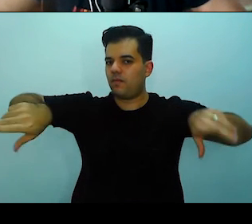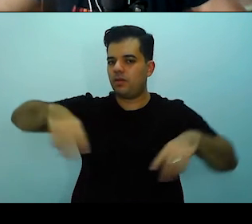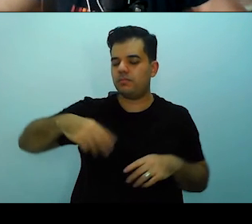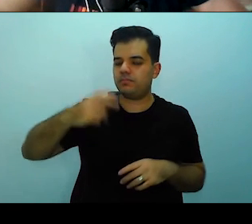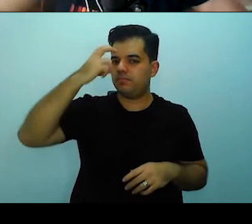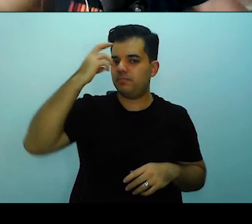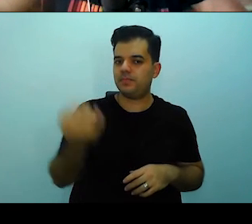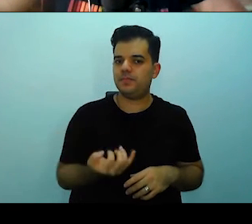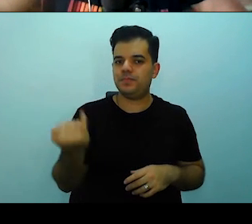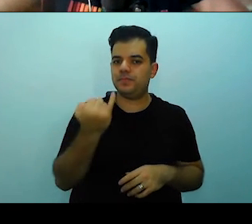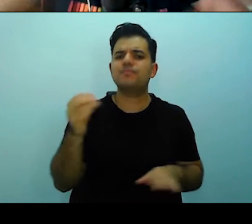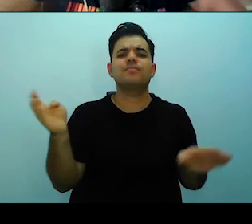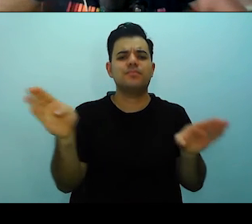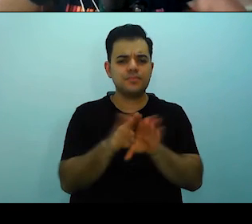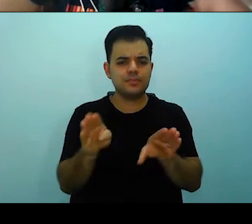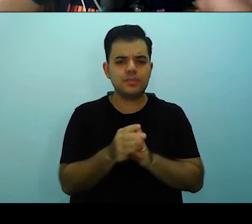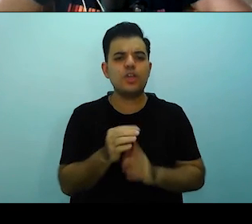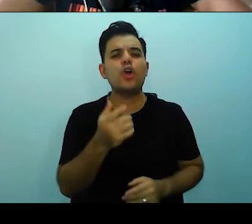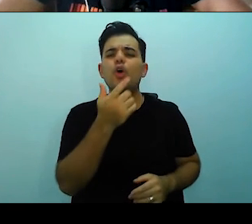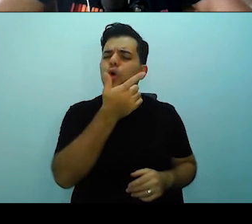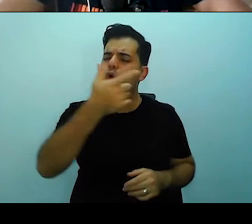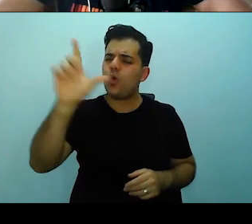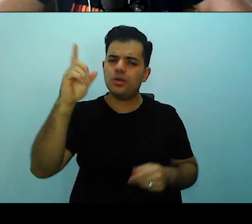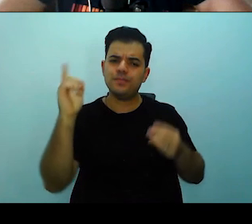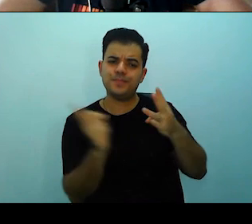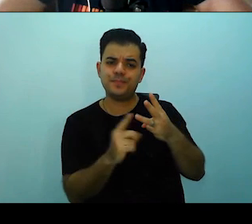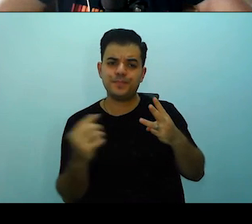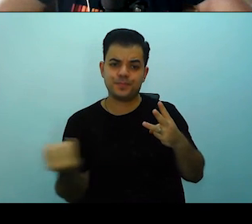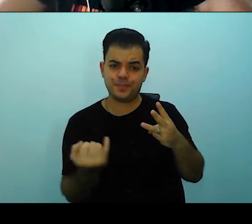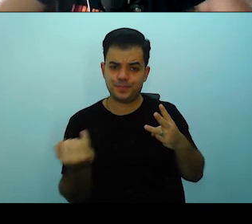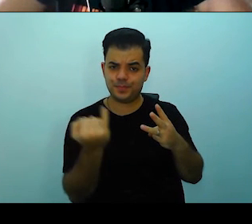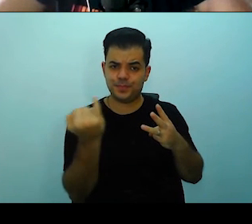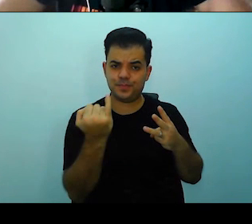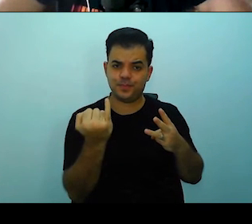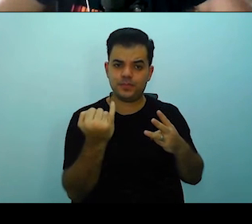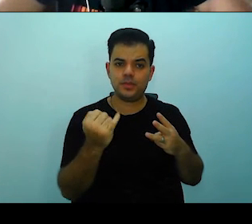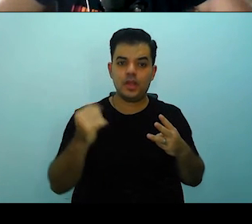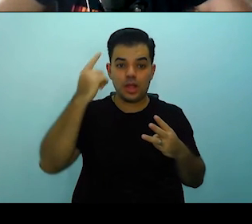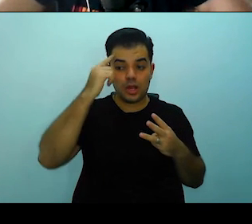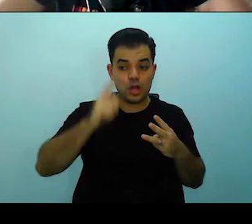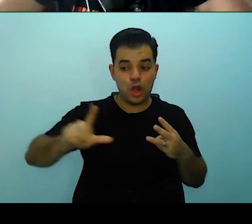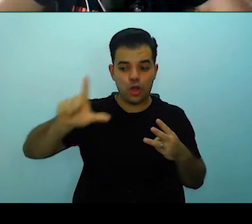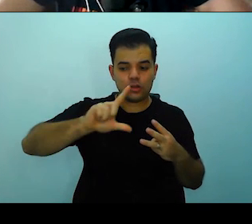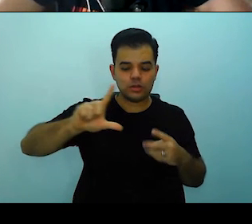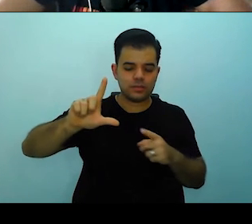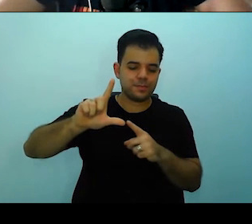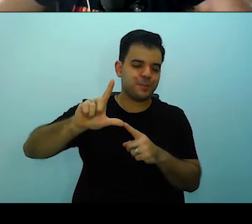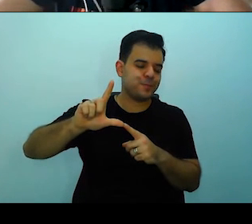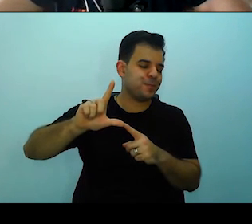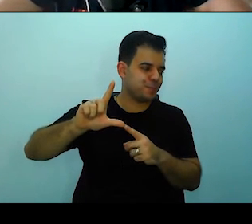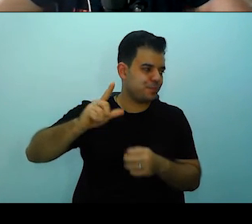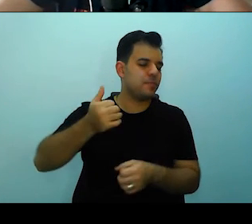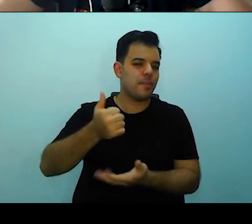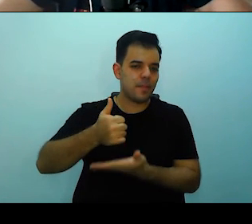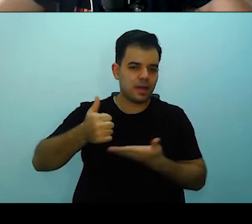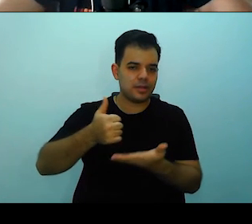E outra coisa muito importante, passar a lógica antes da ferramenta, sabe? Tem uma controvérsia dentro do